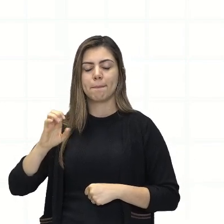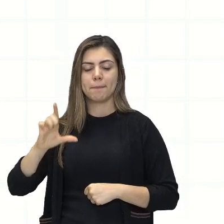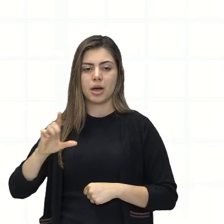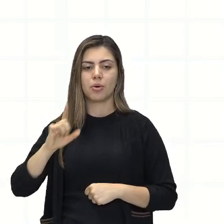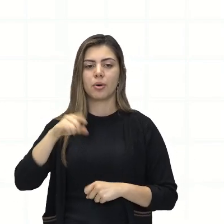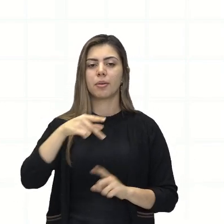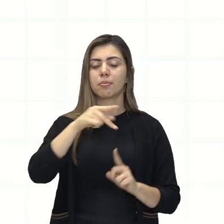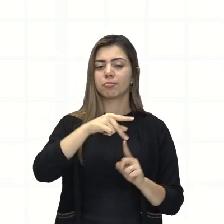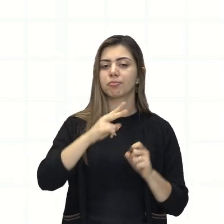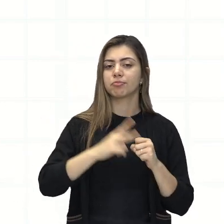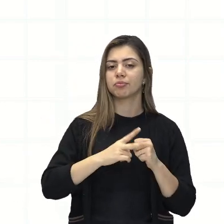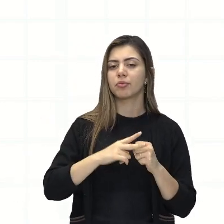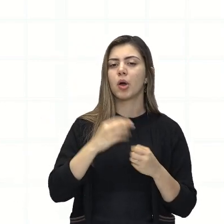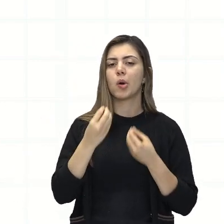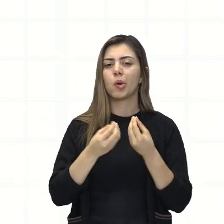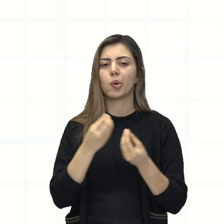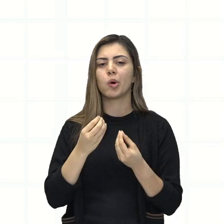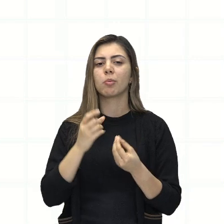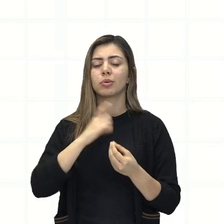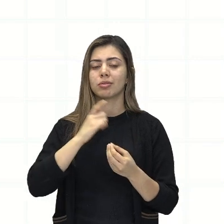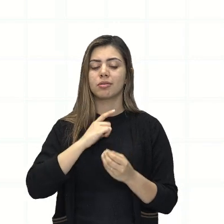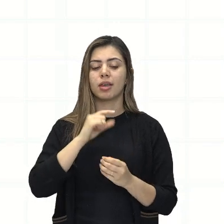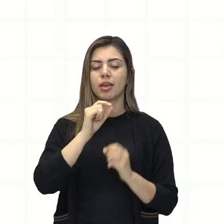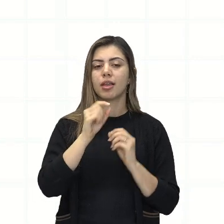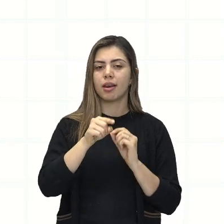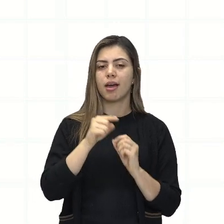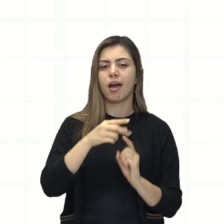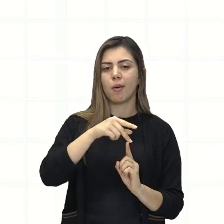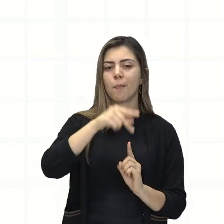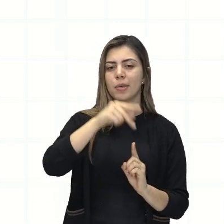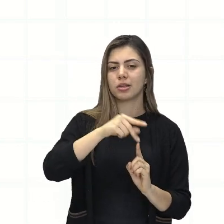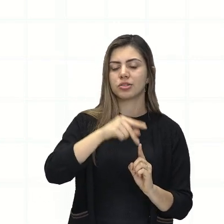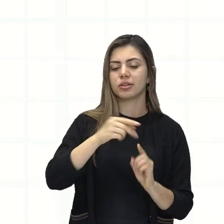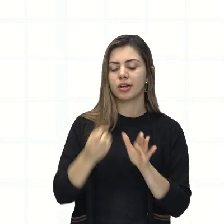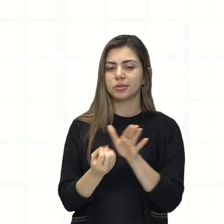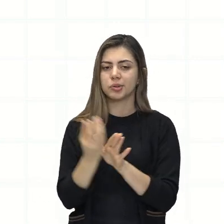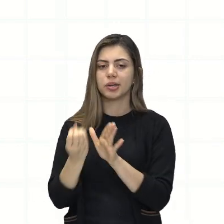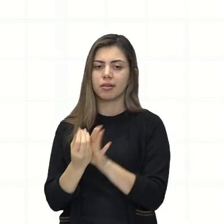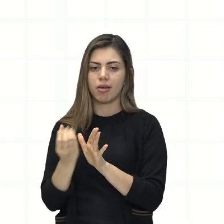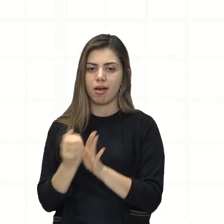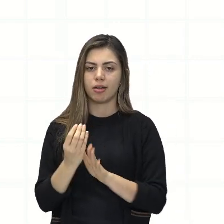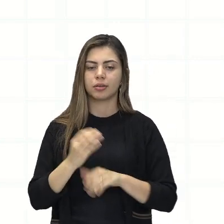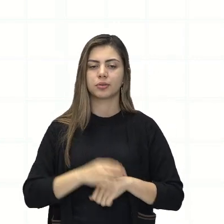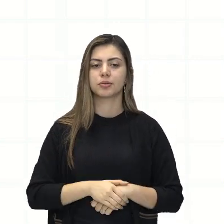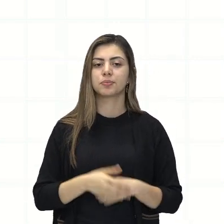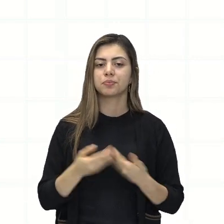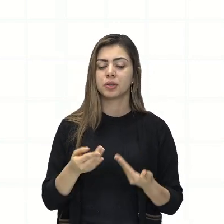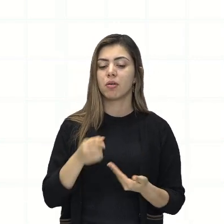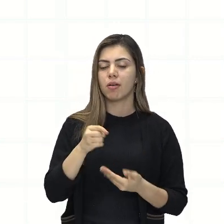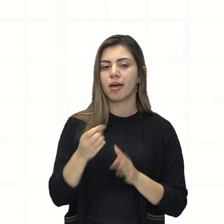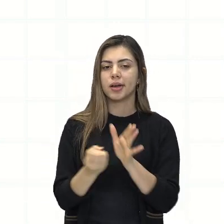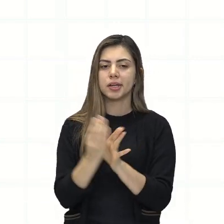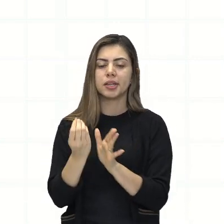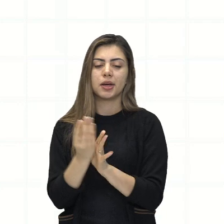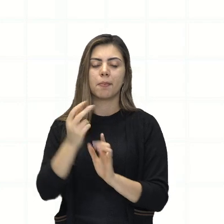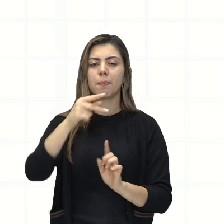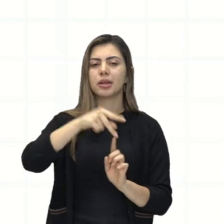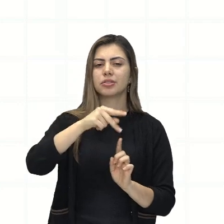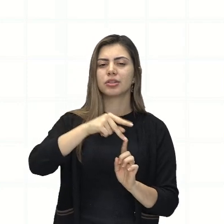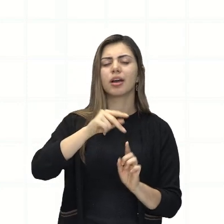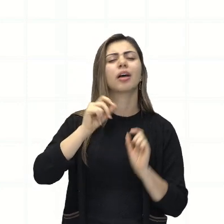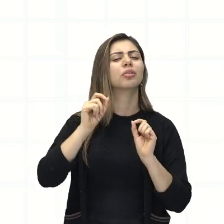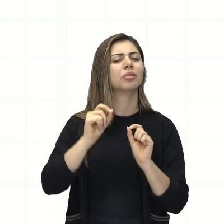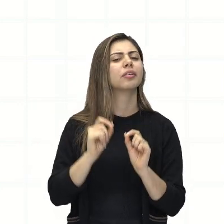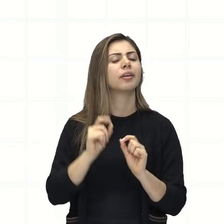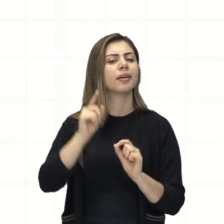respeito ao modo como os predicados são formados. Predicados é tudo aquilo que se